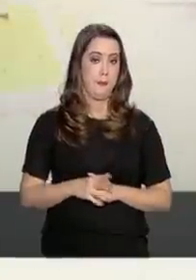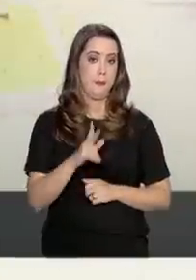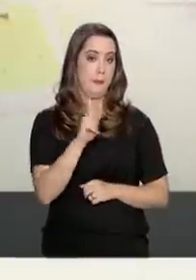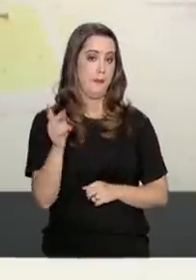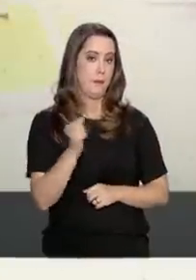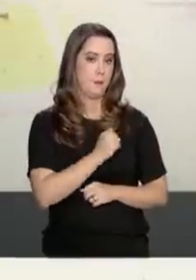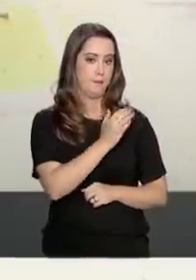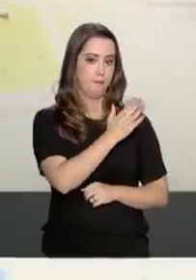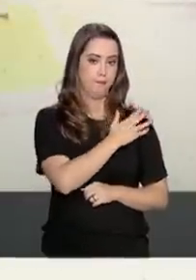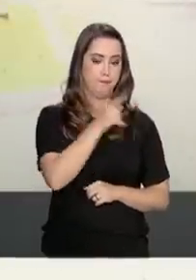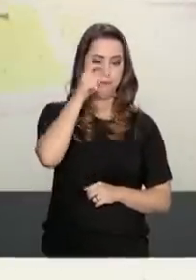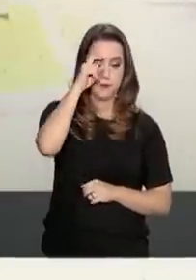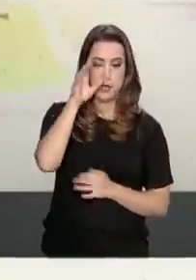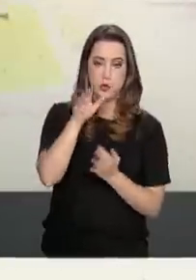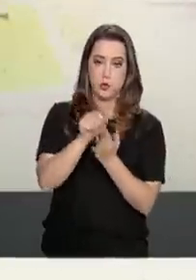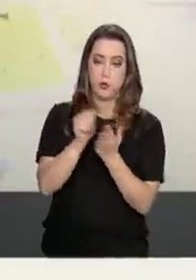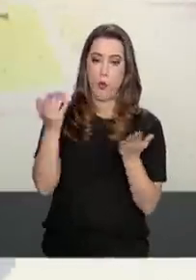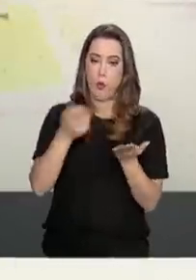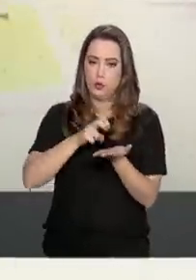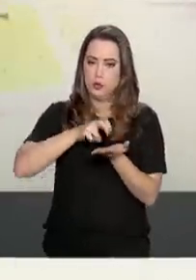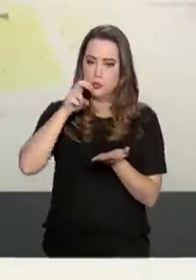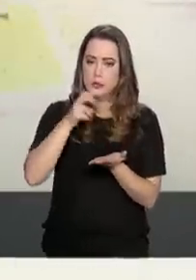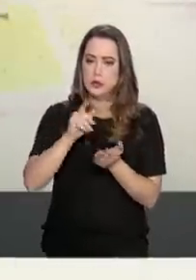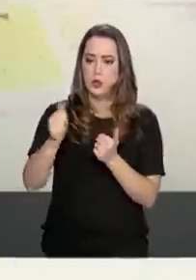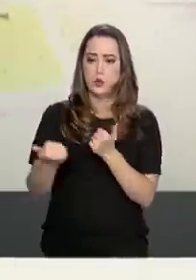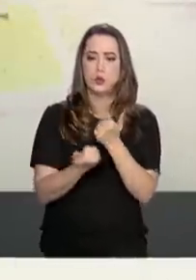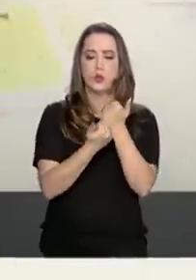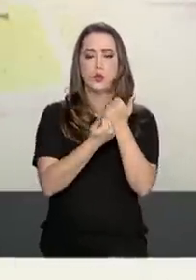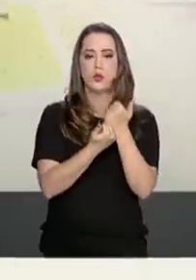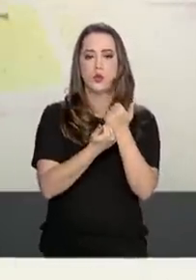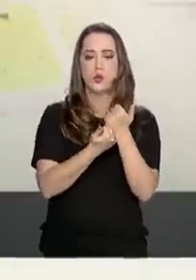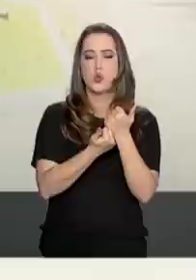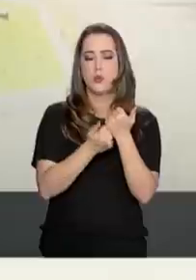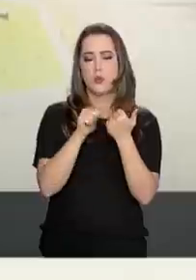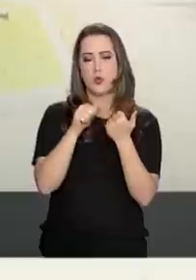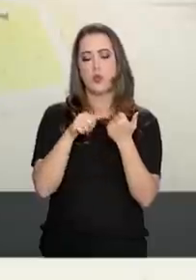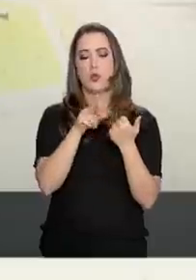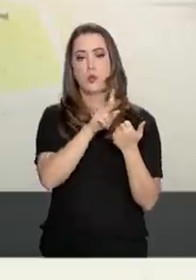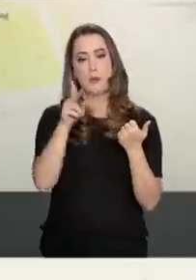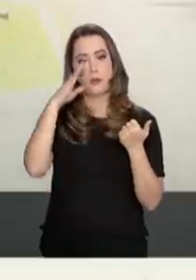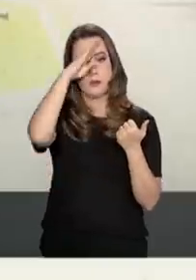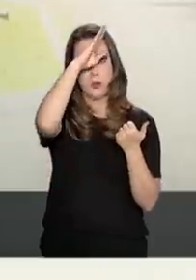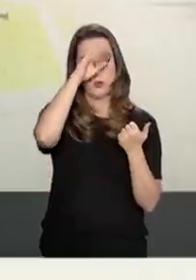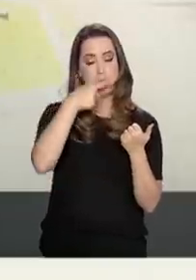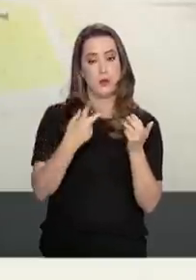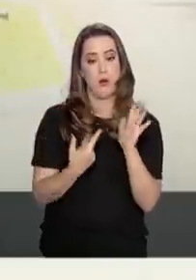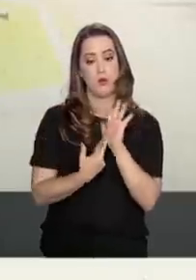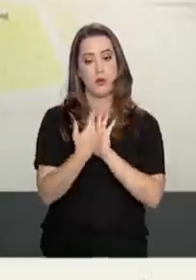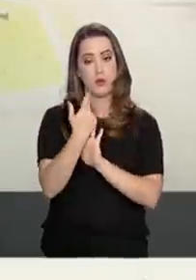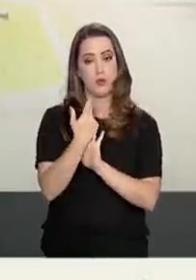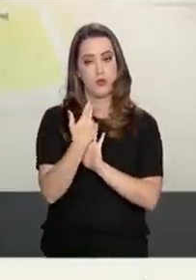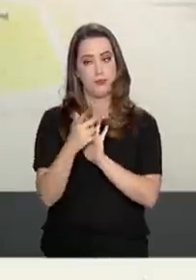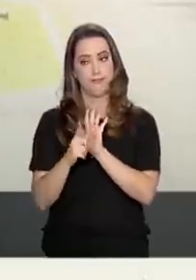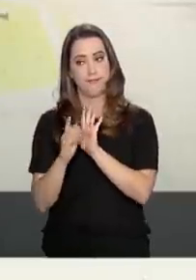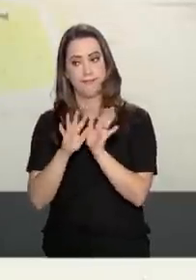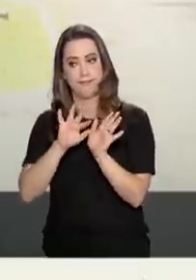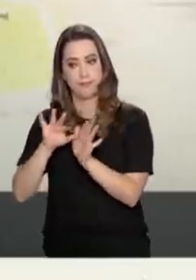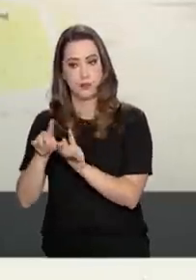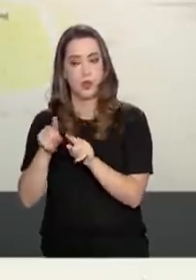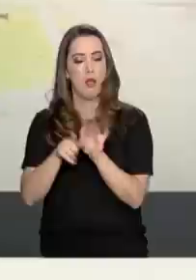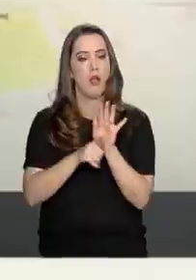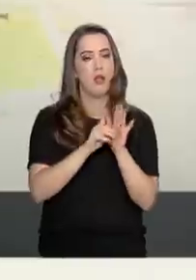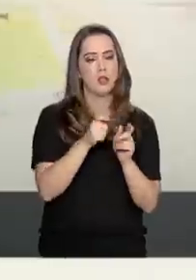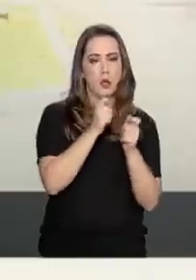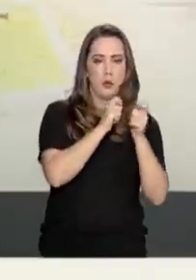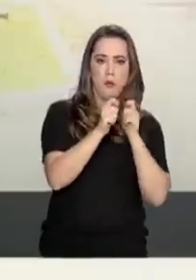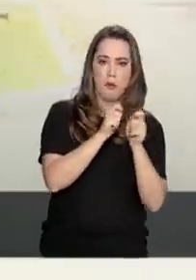hoje como presidente em exercício, agora no início da manhã, no lugar de Jair Bolsonaro, que passa por esse procedimento cirúrgico. E mais cedo, ele conversou com jornalistas.